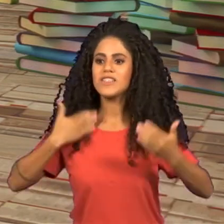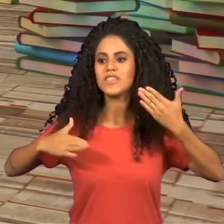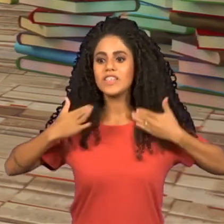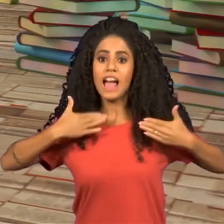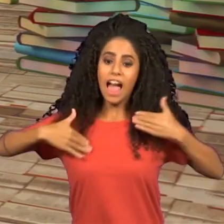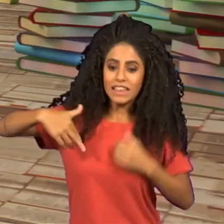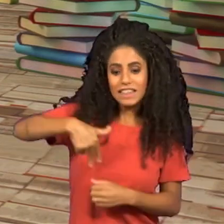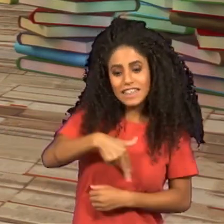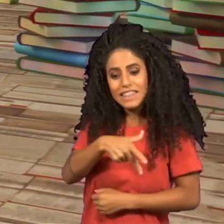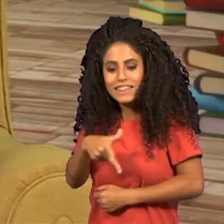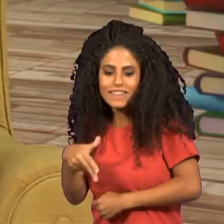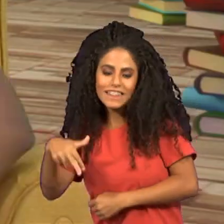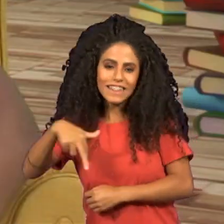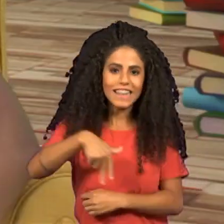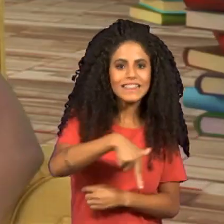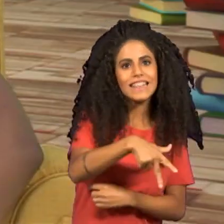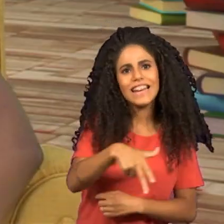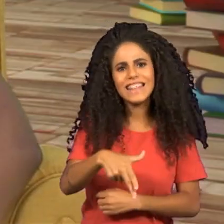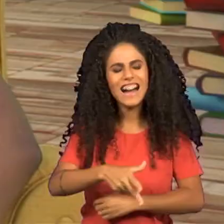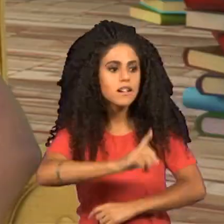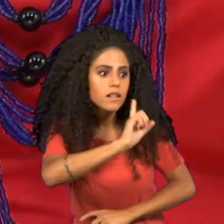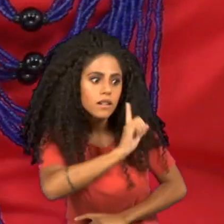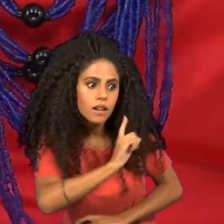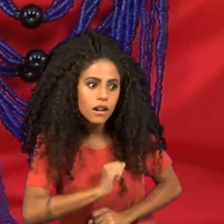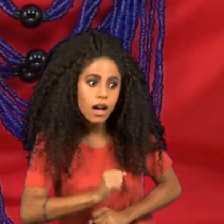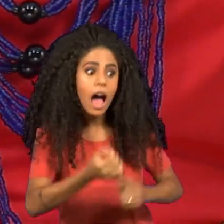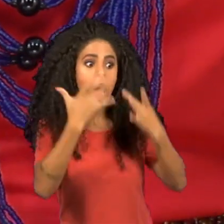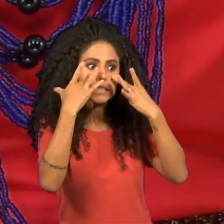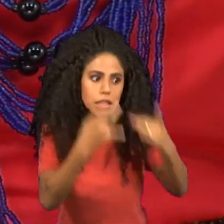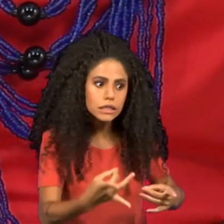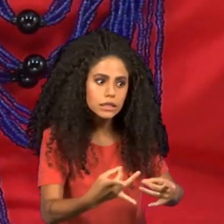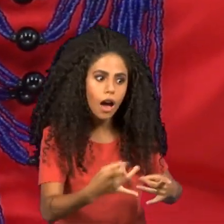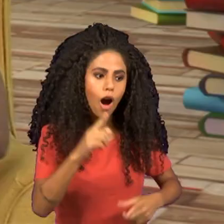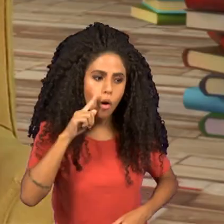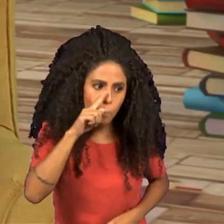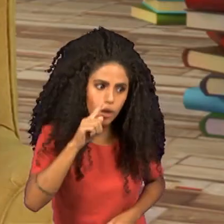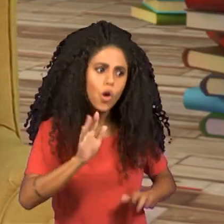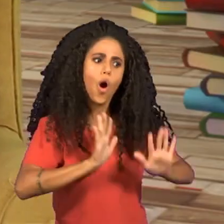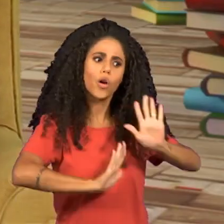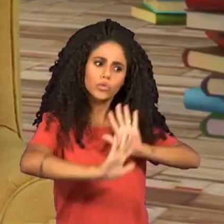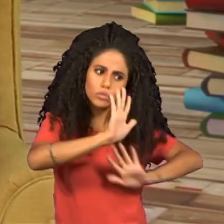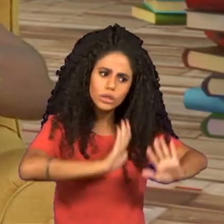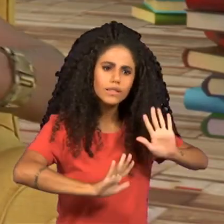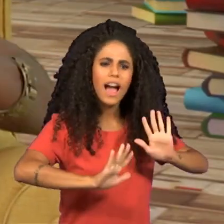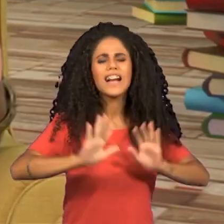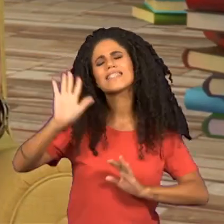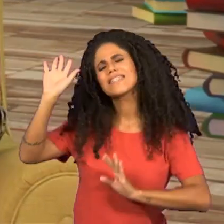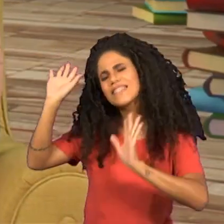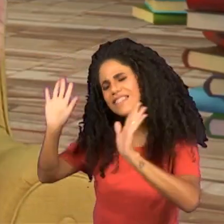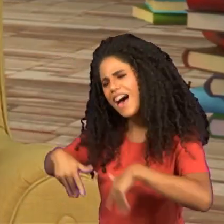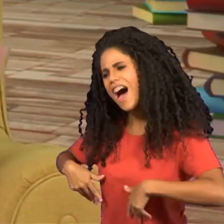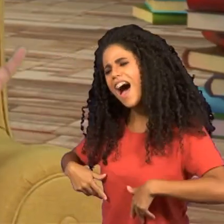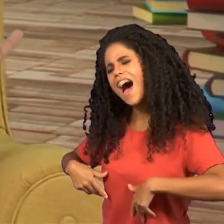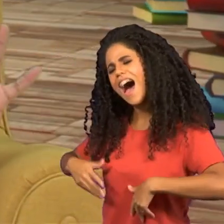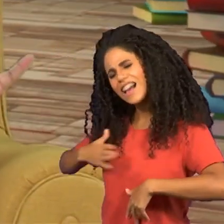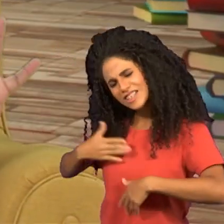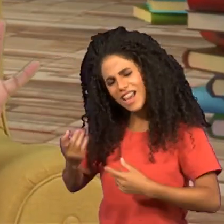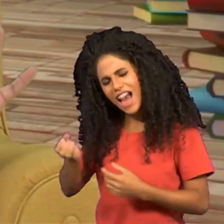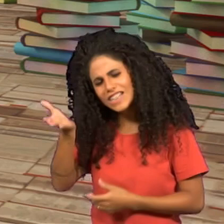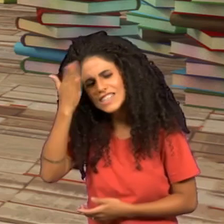cidade amanhã ainda divertiu meu filho tome cuidado sonha comigo mamãe